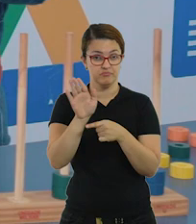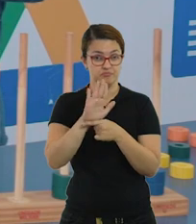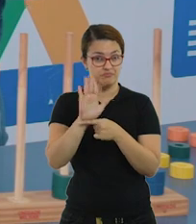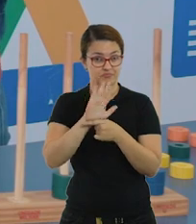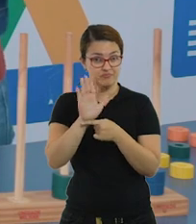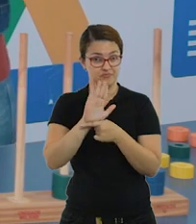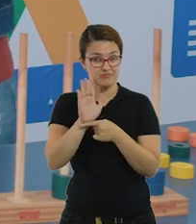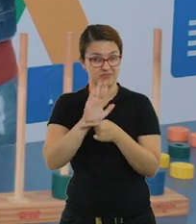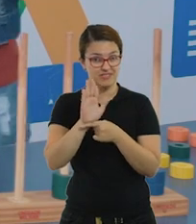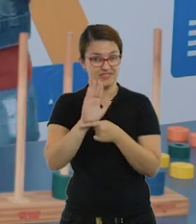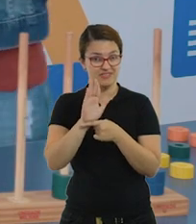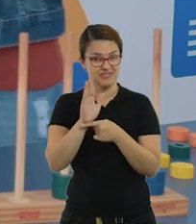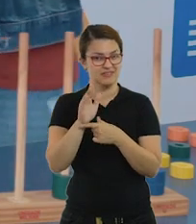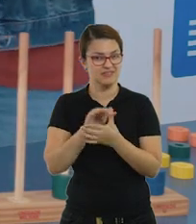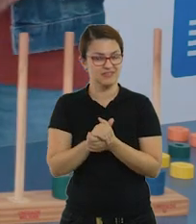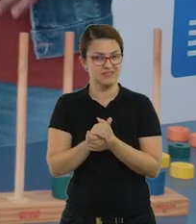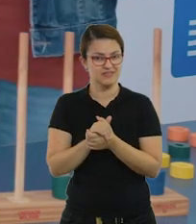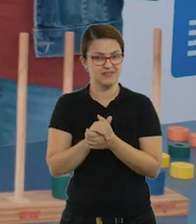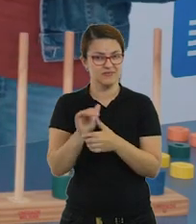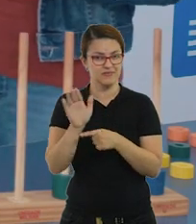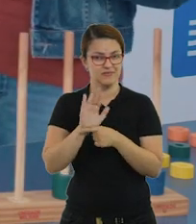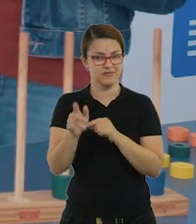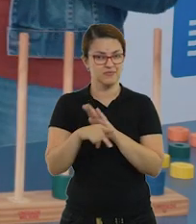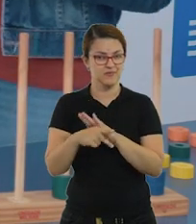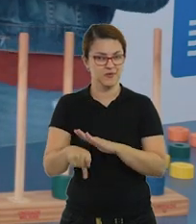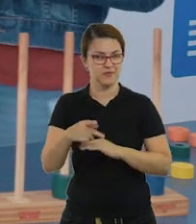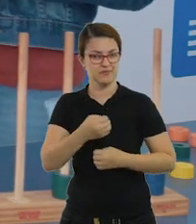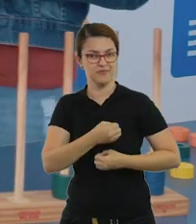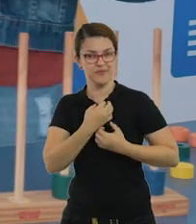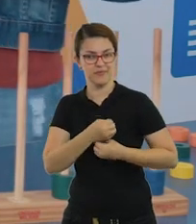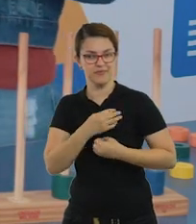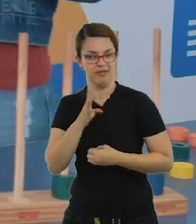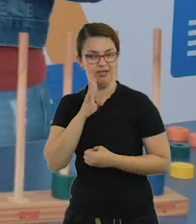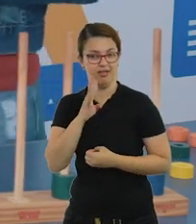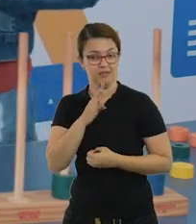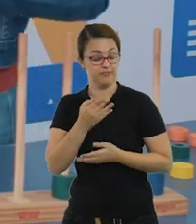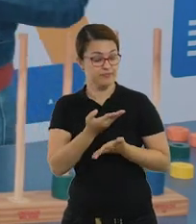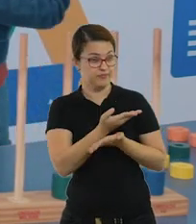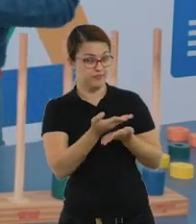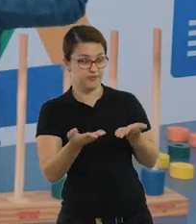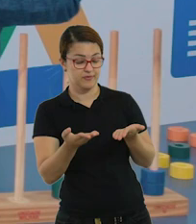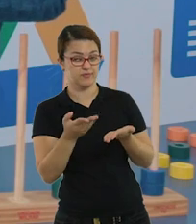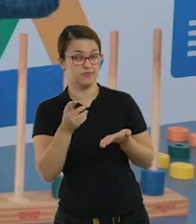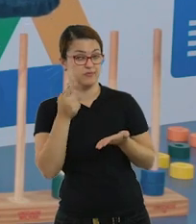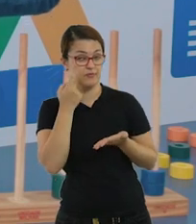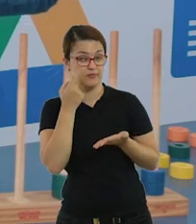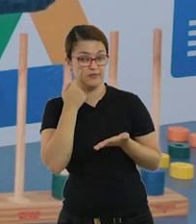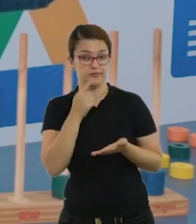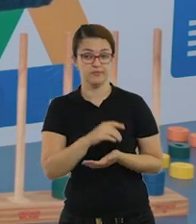é um desenho, tá? Um desenho animado do poema da nossa aula de hoje. Olha que legal. Vamos assistir?